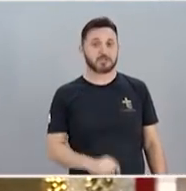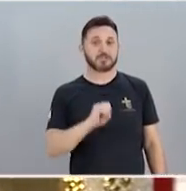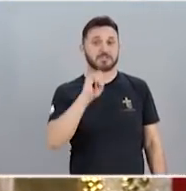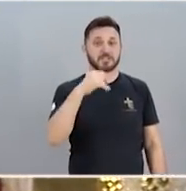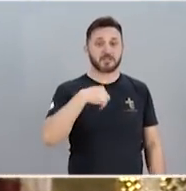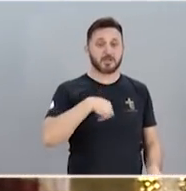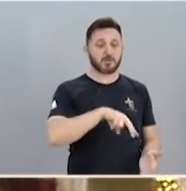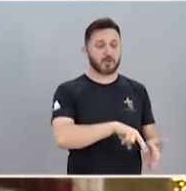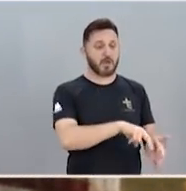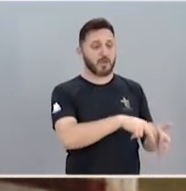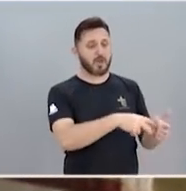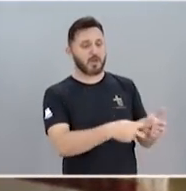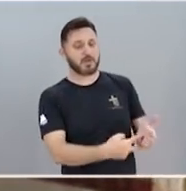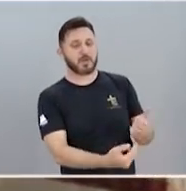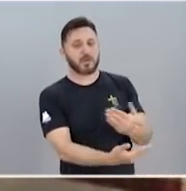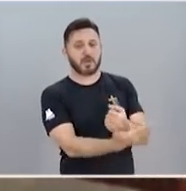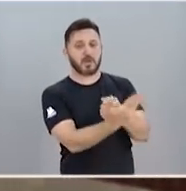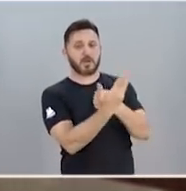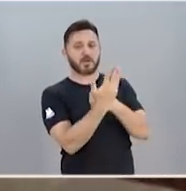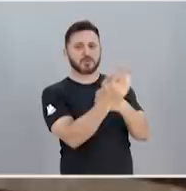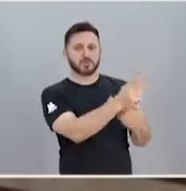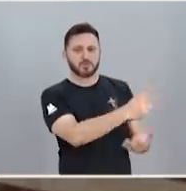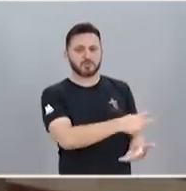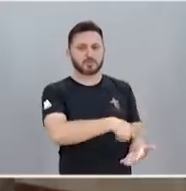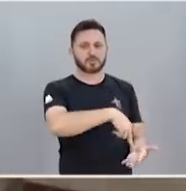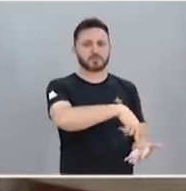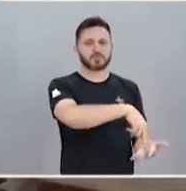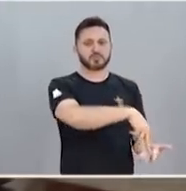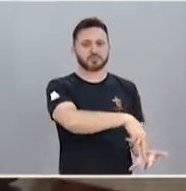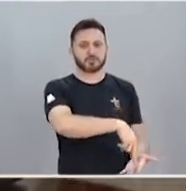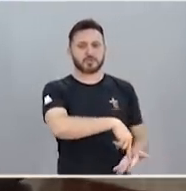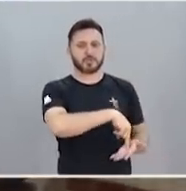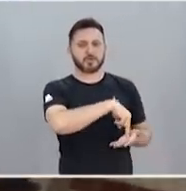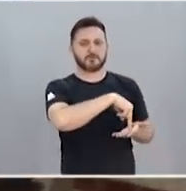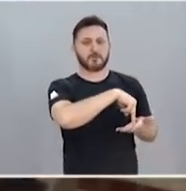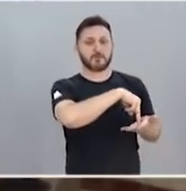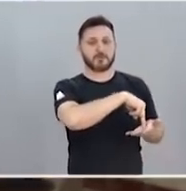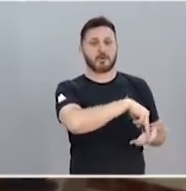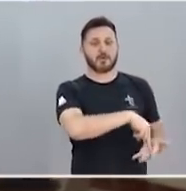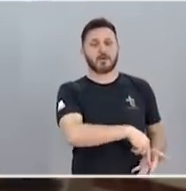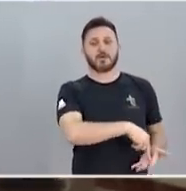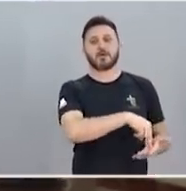fiel. Se eu cair, me ajude a